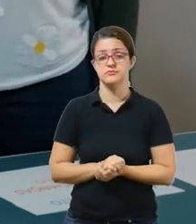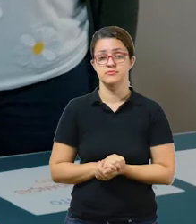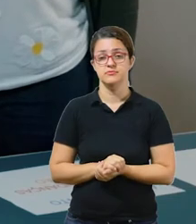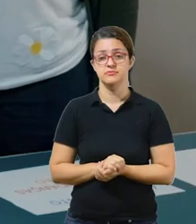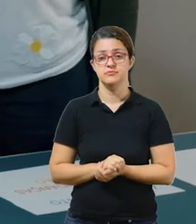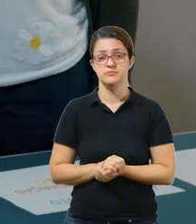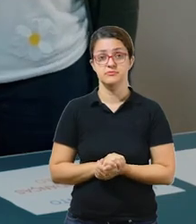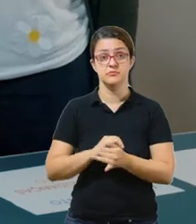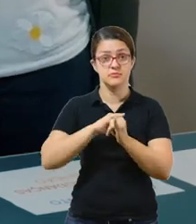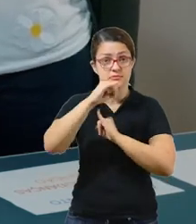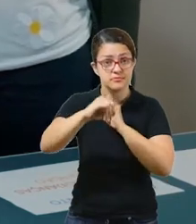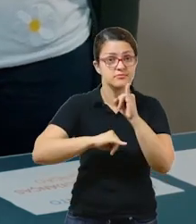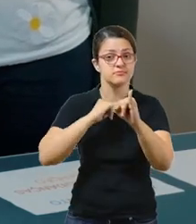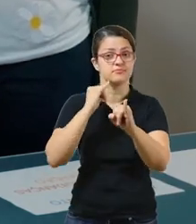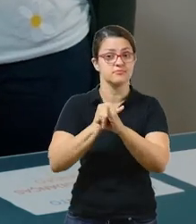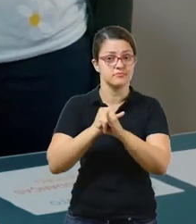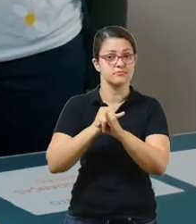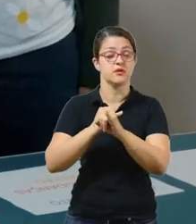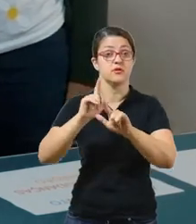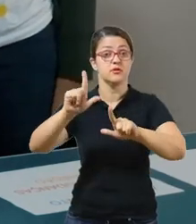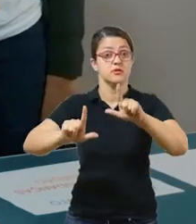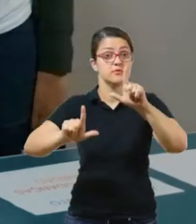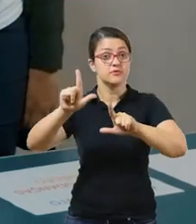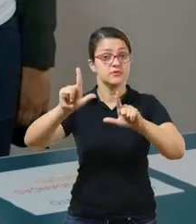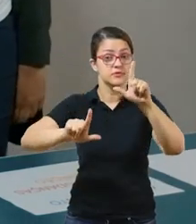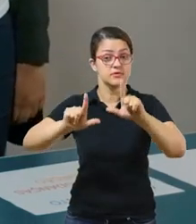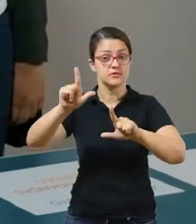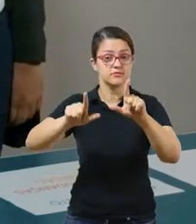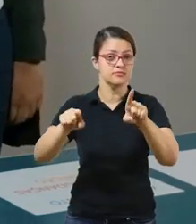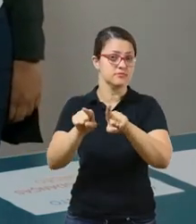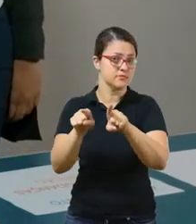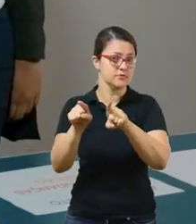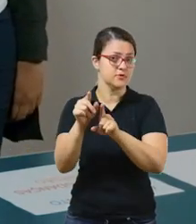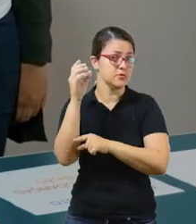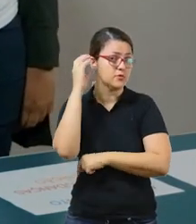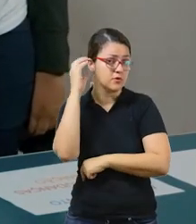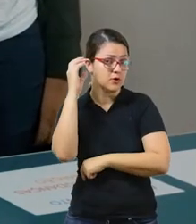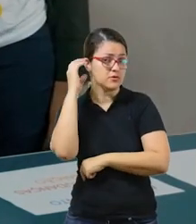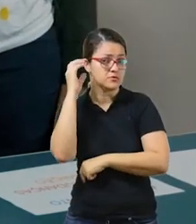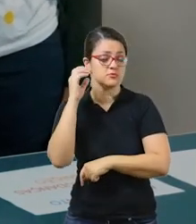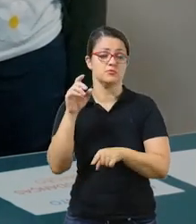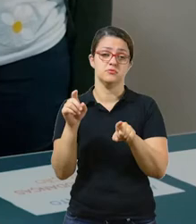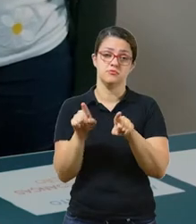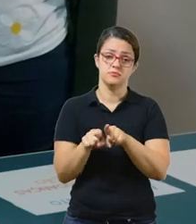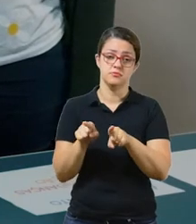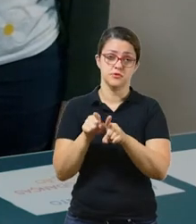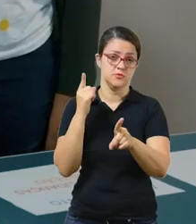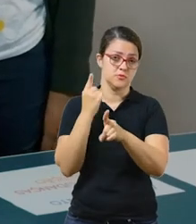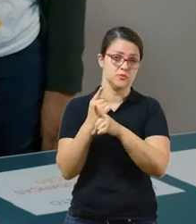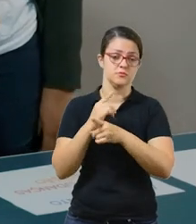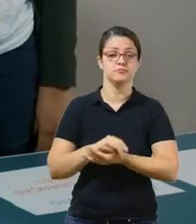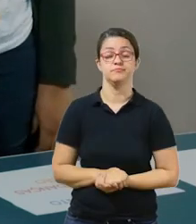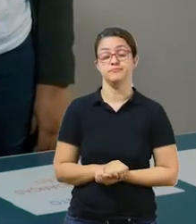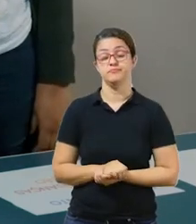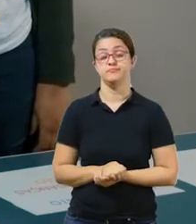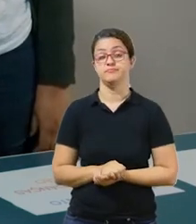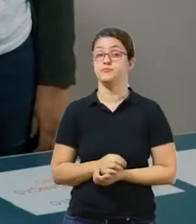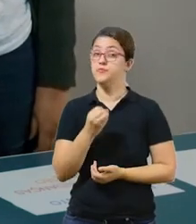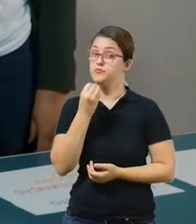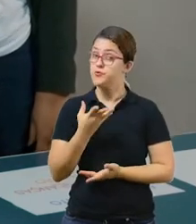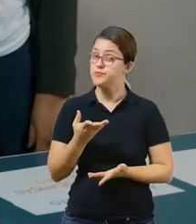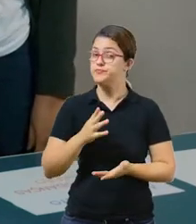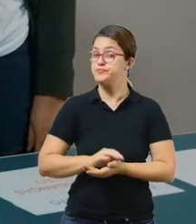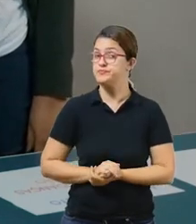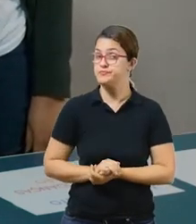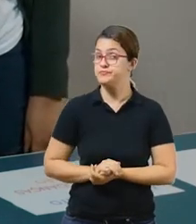na internet, na televisão, também no rádio, certo? Bom, agora vamos para